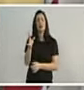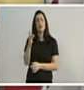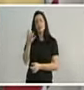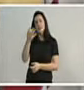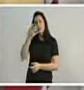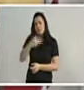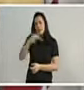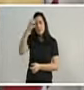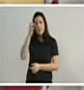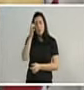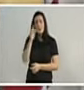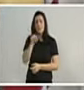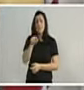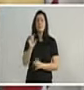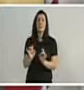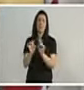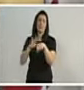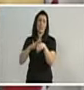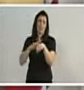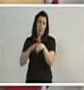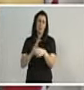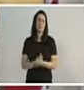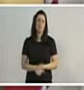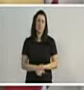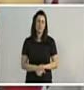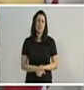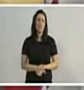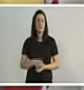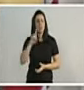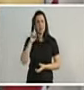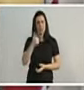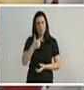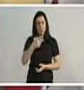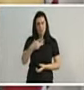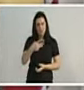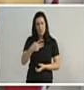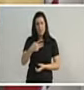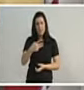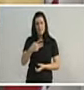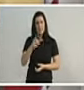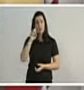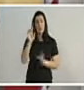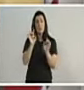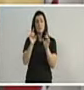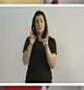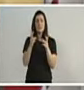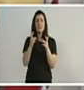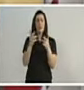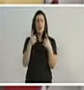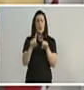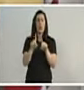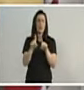divulgar os avanços técnicos científicos na área onde o dia 23 de novembro é o dia nacional de combate ao câncer infanto é